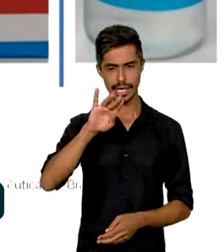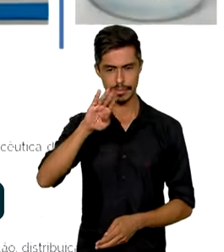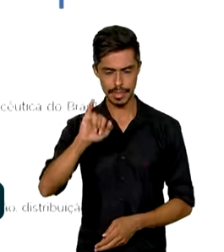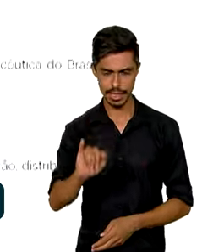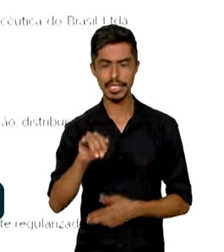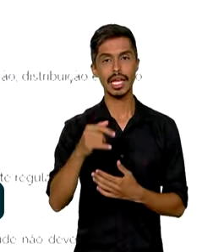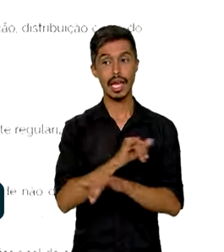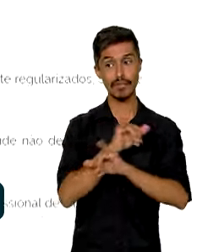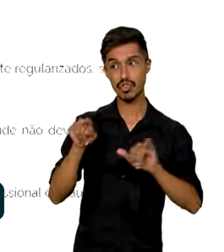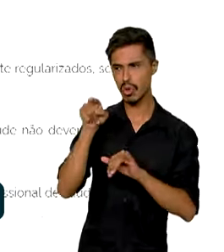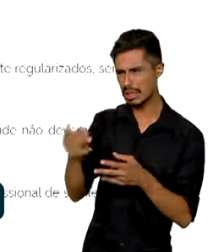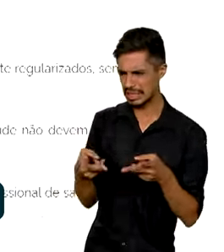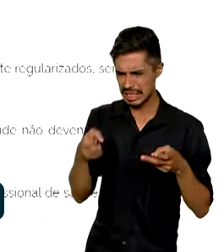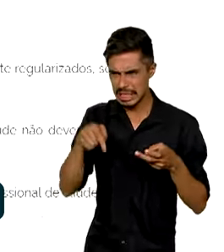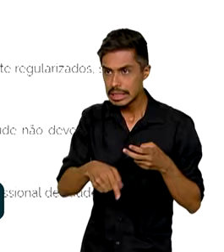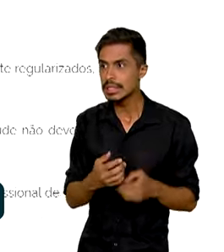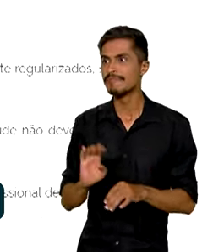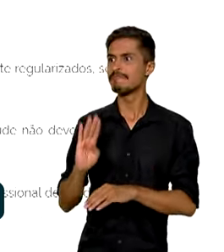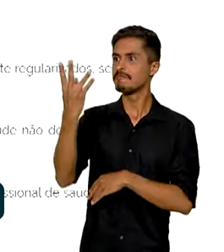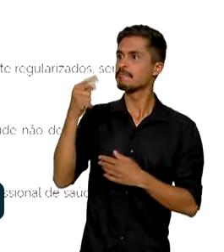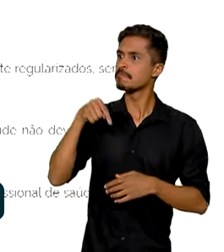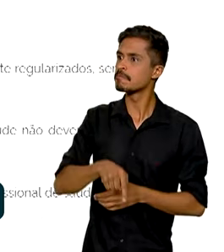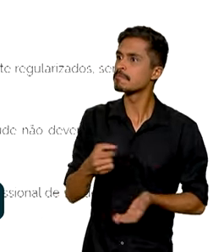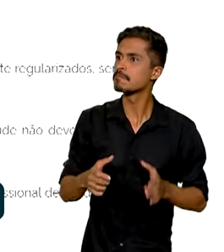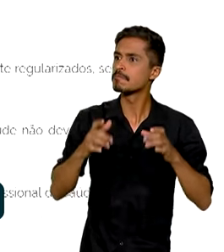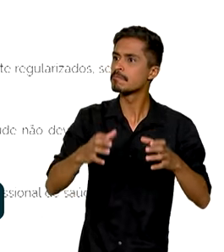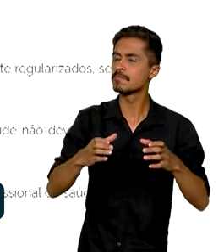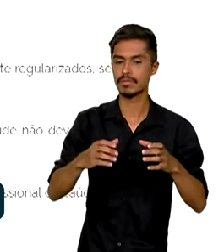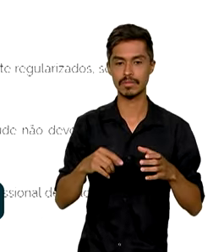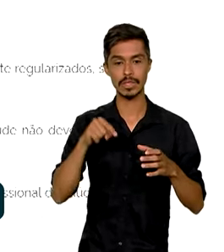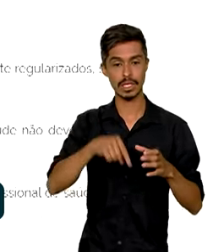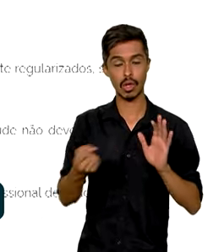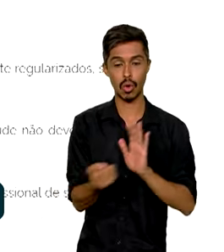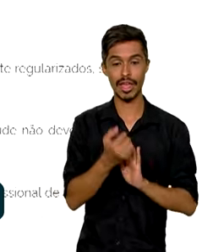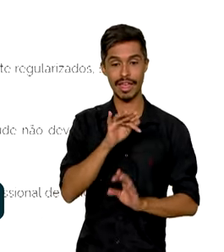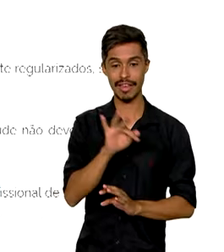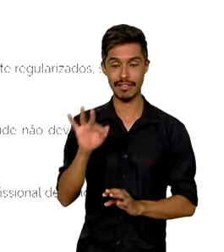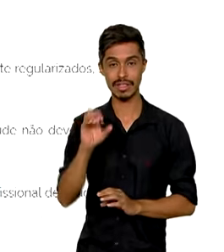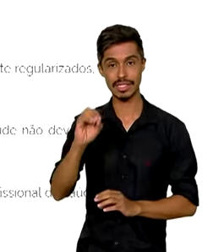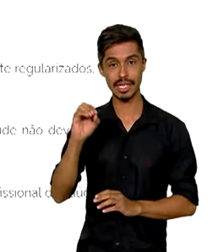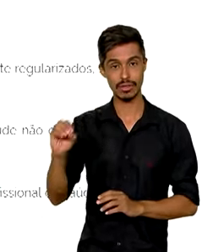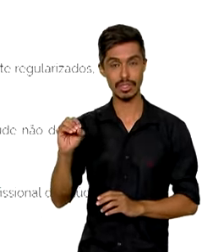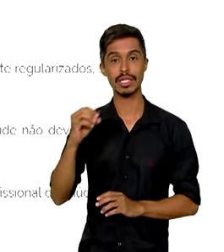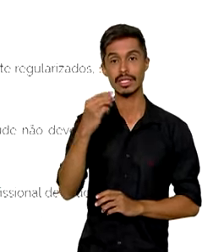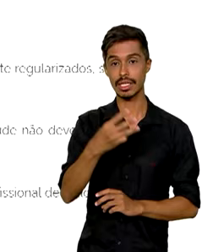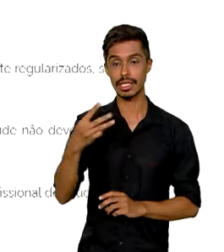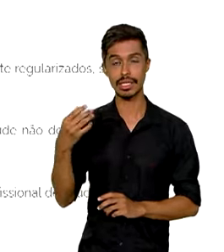comunicou a avisa que identificou um lote falsificado do remédio esse lote tem o código ff00